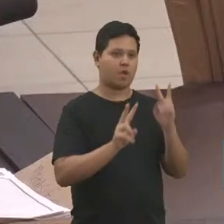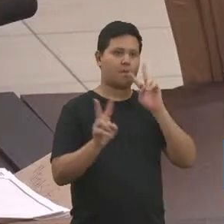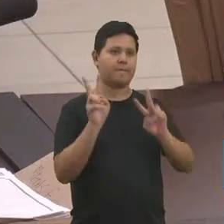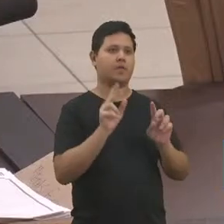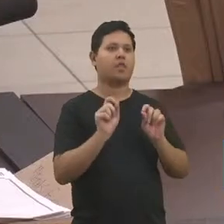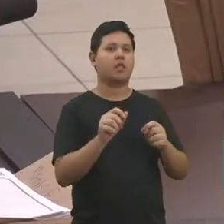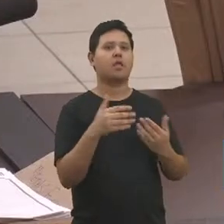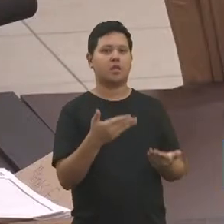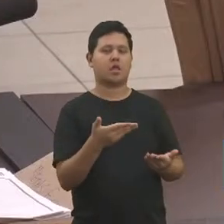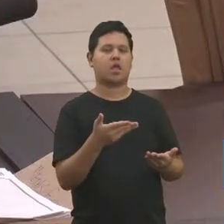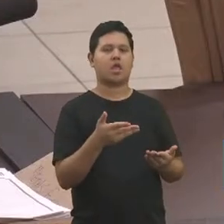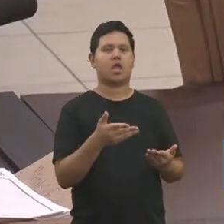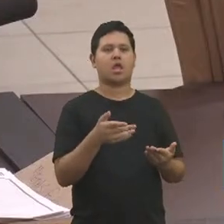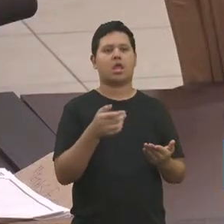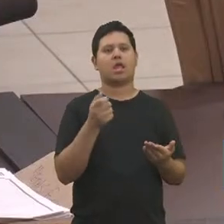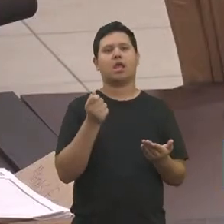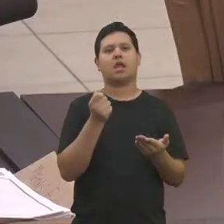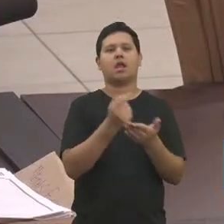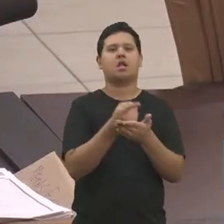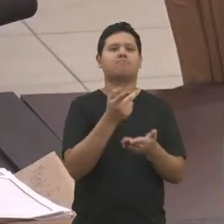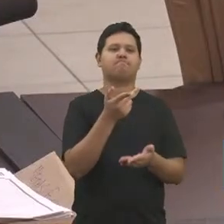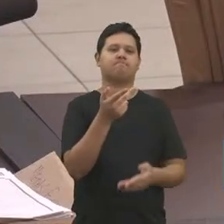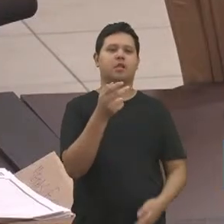que gasto com pessoal fechou em